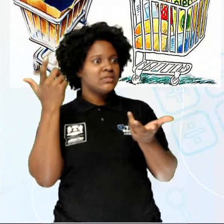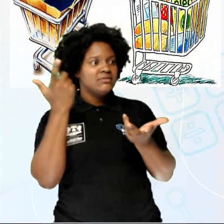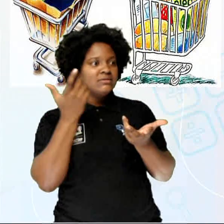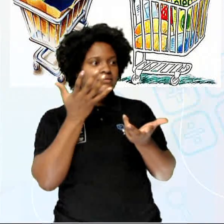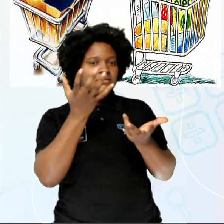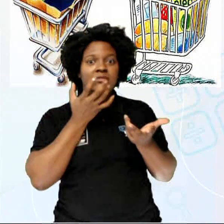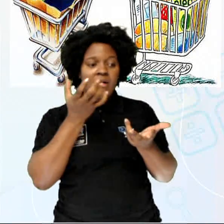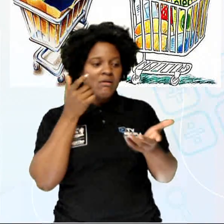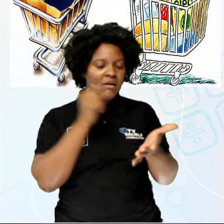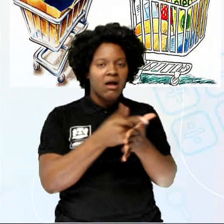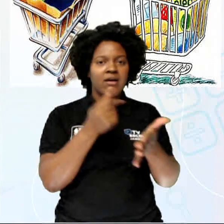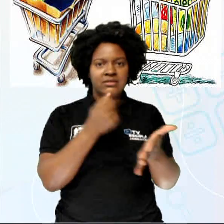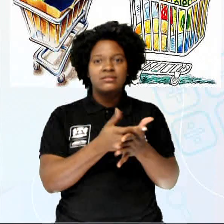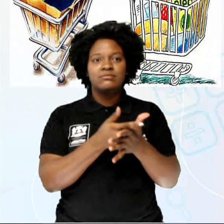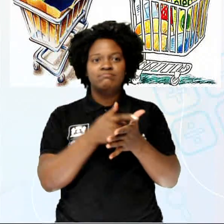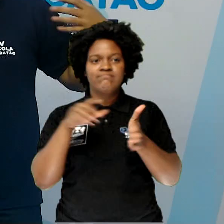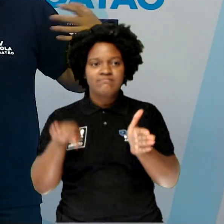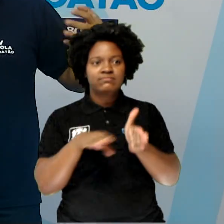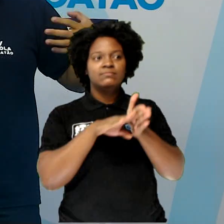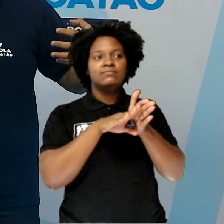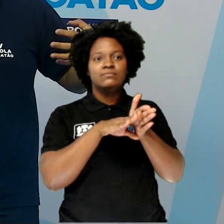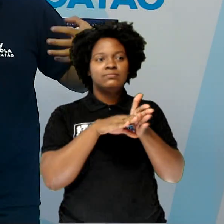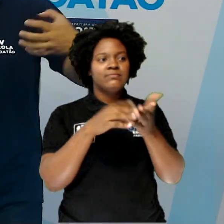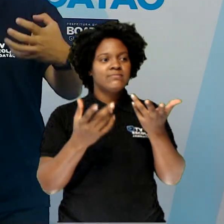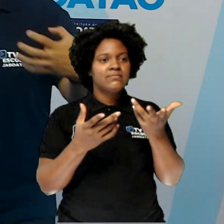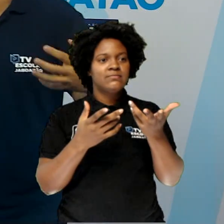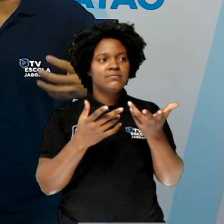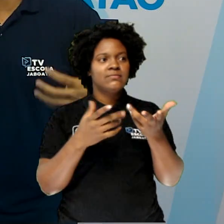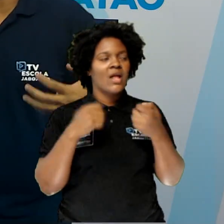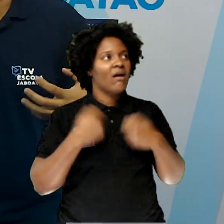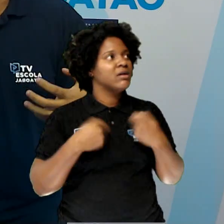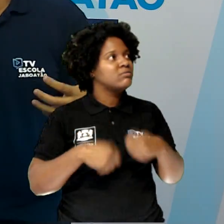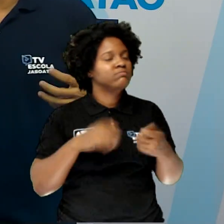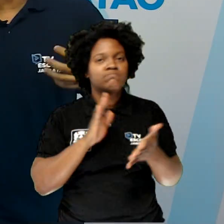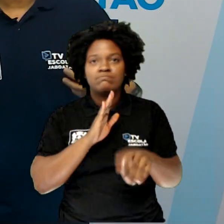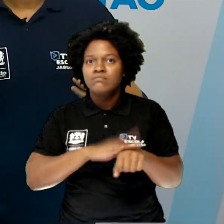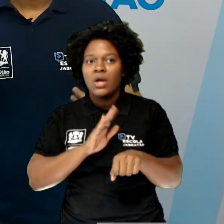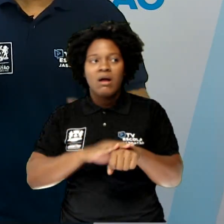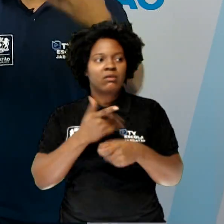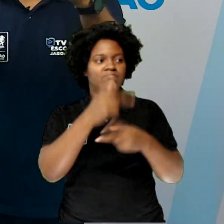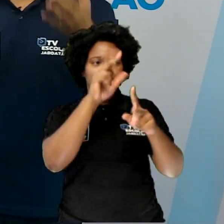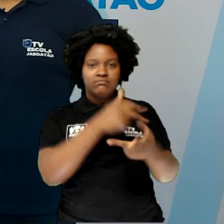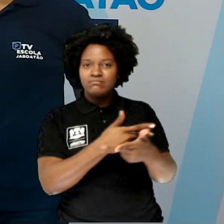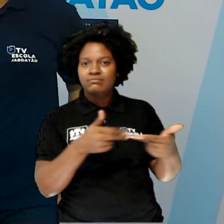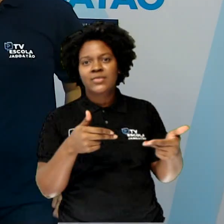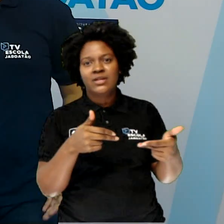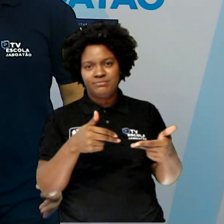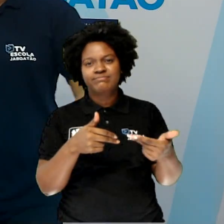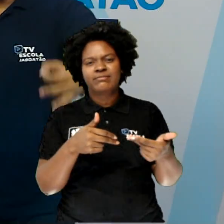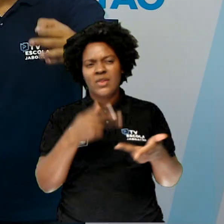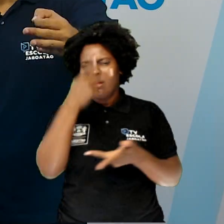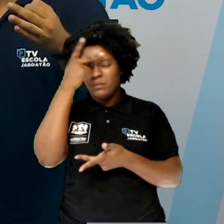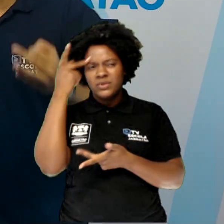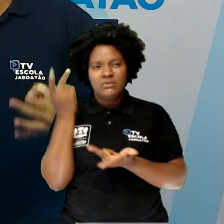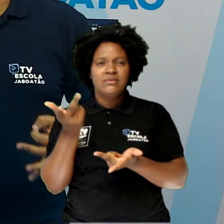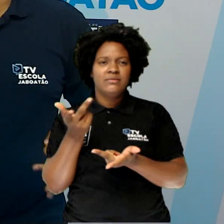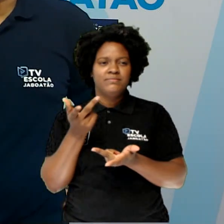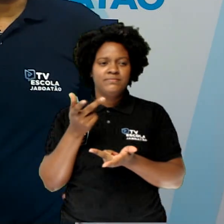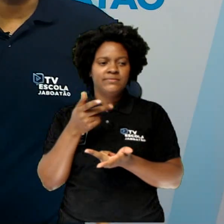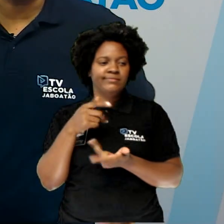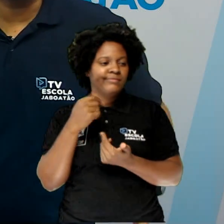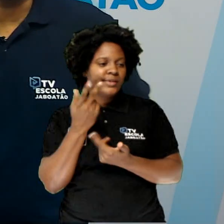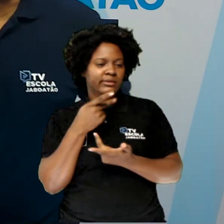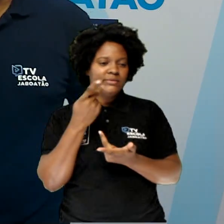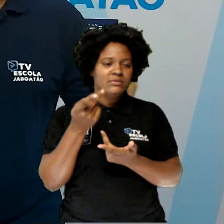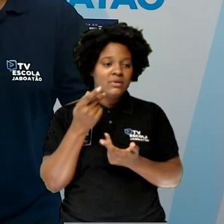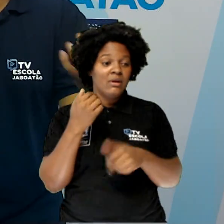magia e você chega até aquele momento de dizer, ai como eu preciso disso, né? Quem nunca passou por isso? Ah, eu preciso dessa